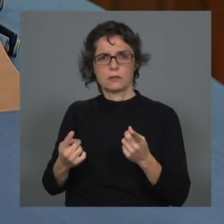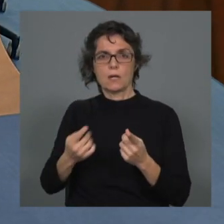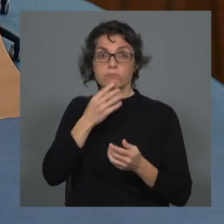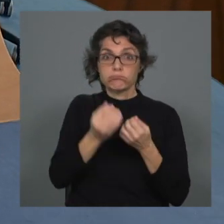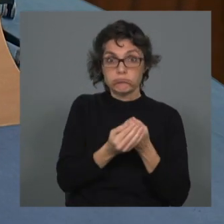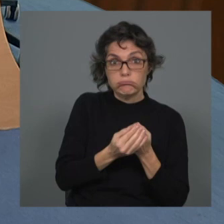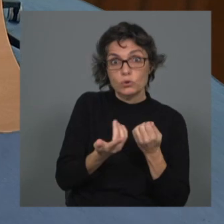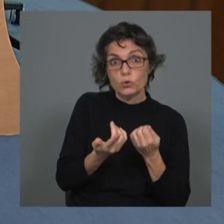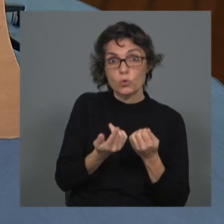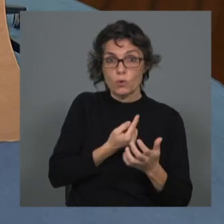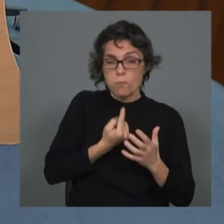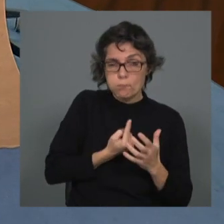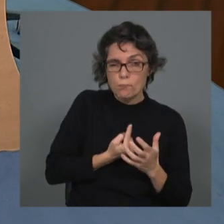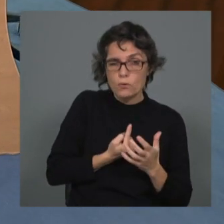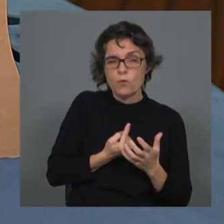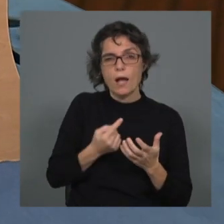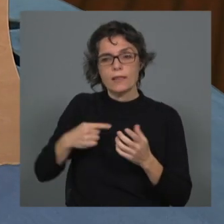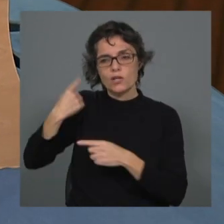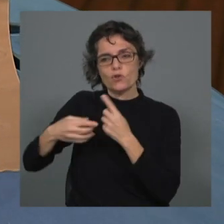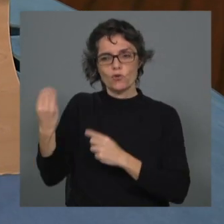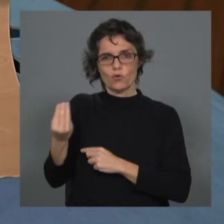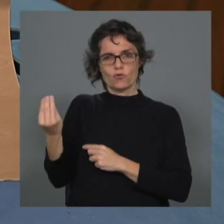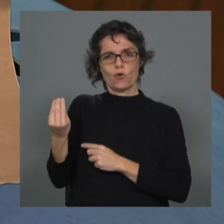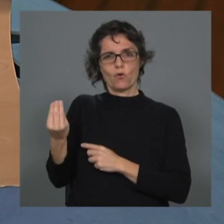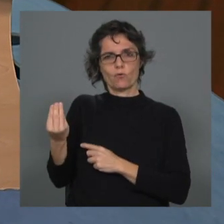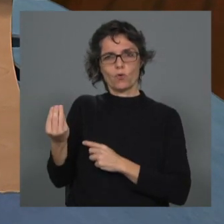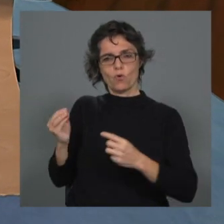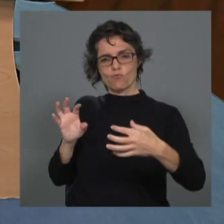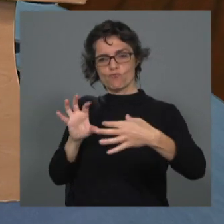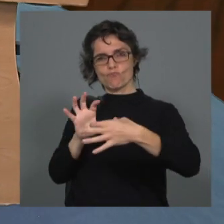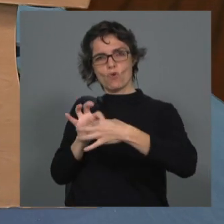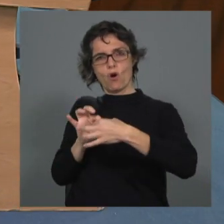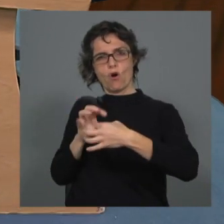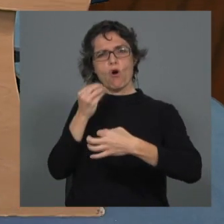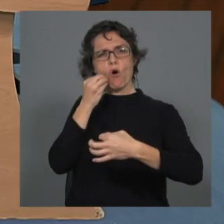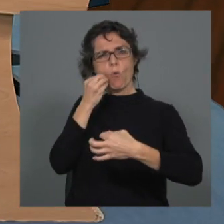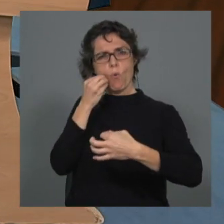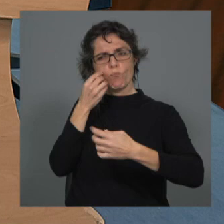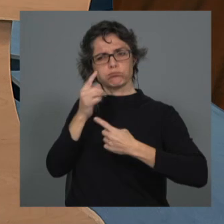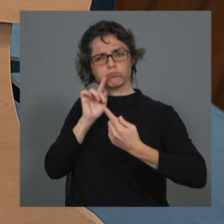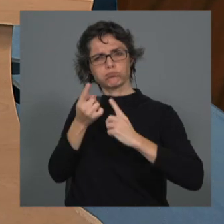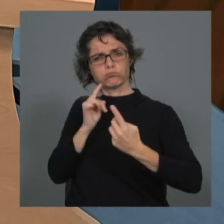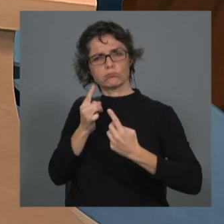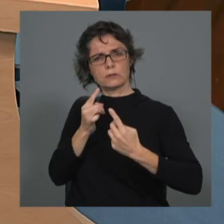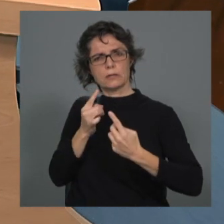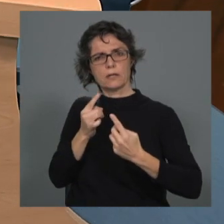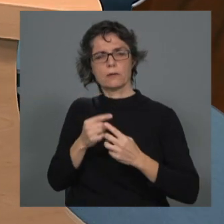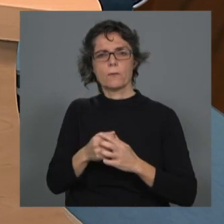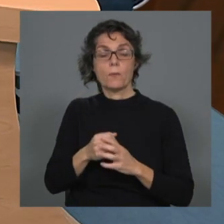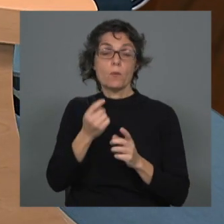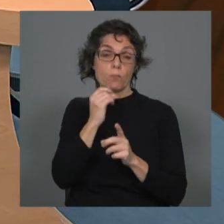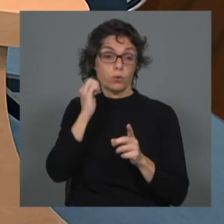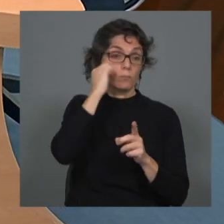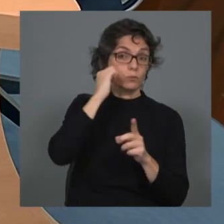ainda mais isolados e as gerações mais novas que por causa da pandemia podem deixar-se afetar por